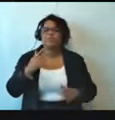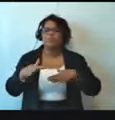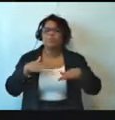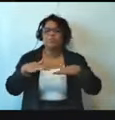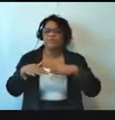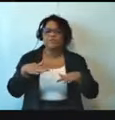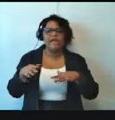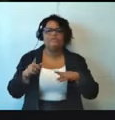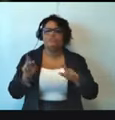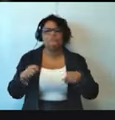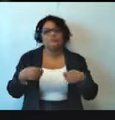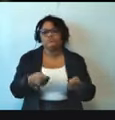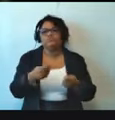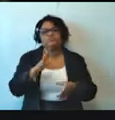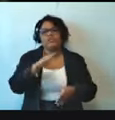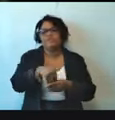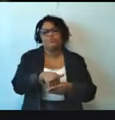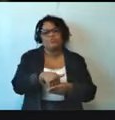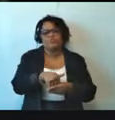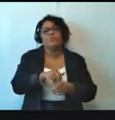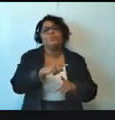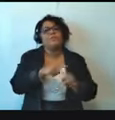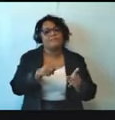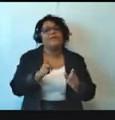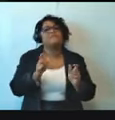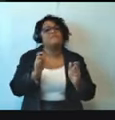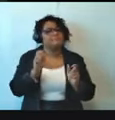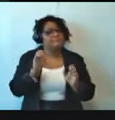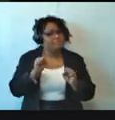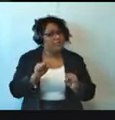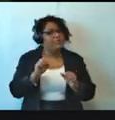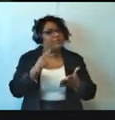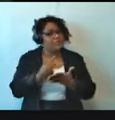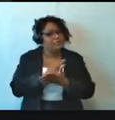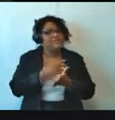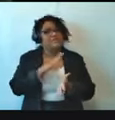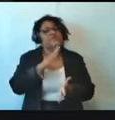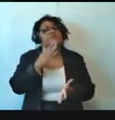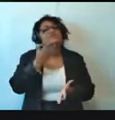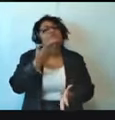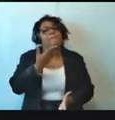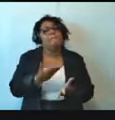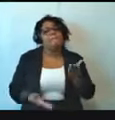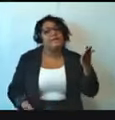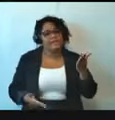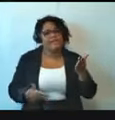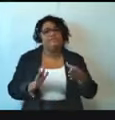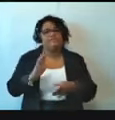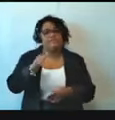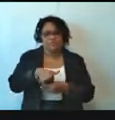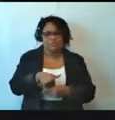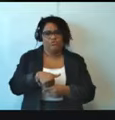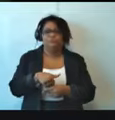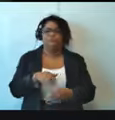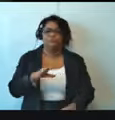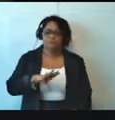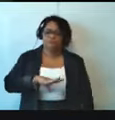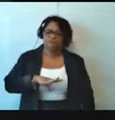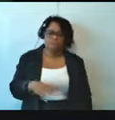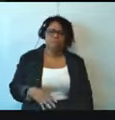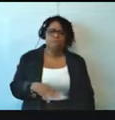mas pode tirar voto. Então, a coragem da Câmara dos Vereadores em